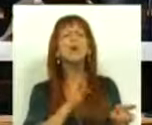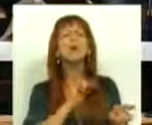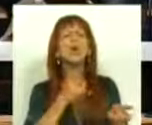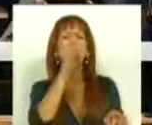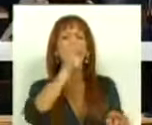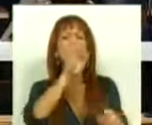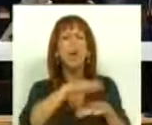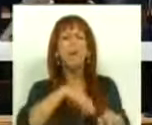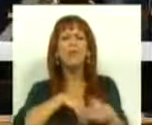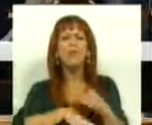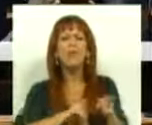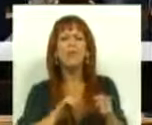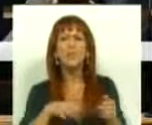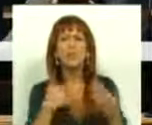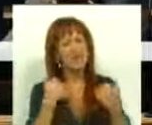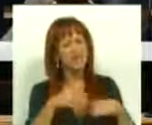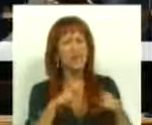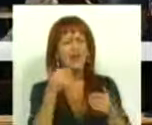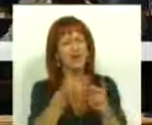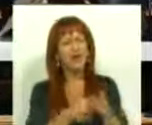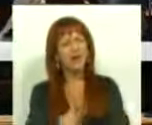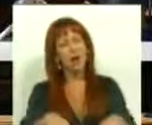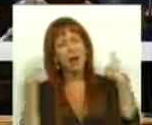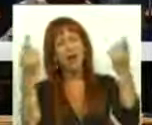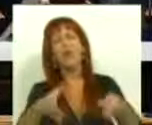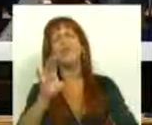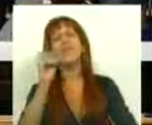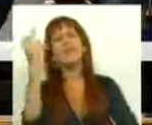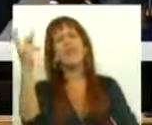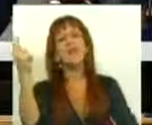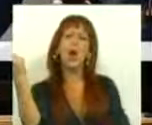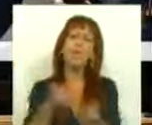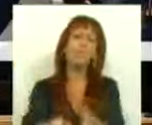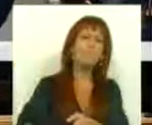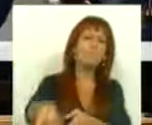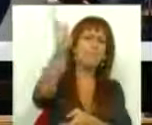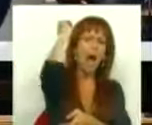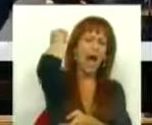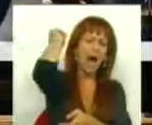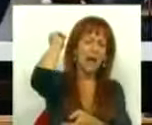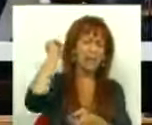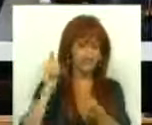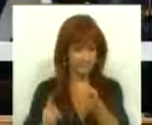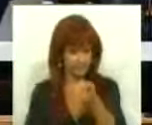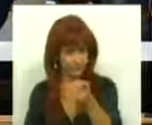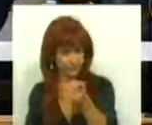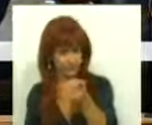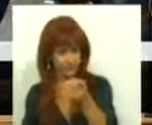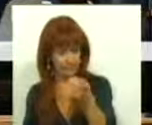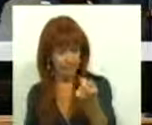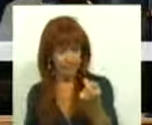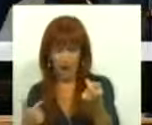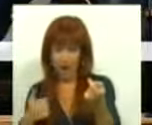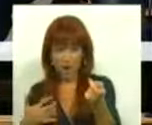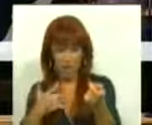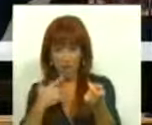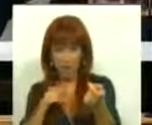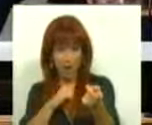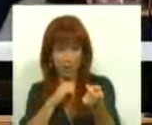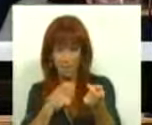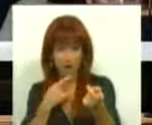estão tão habituados a fazer, é deixar a fatura para que daqui a 10 anos alguém tenha que pagar. E é isto que nós não